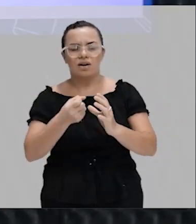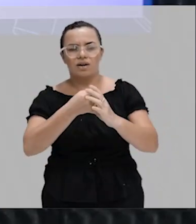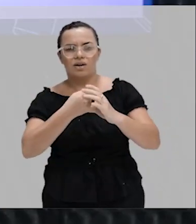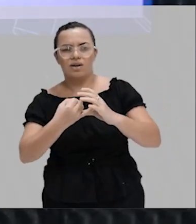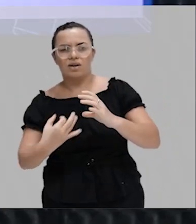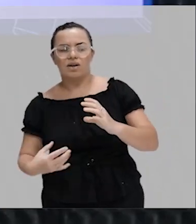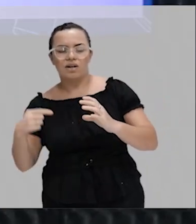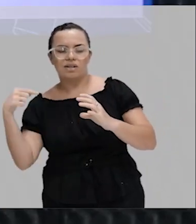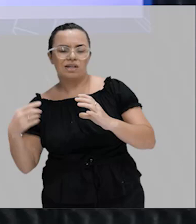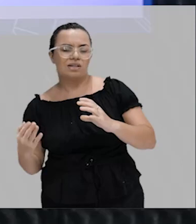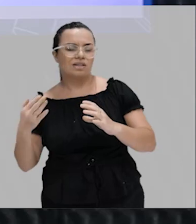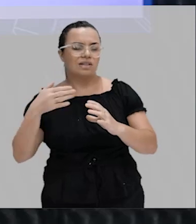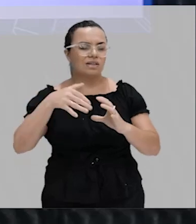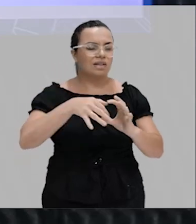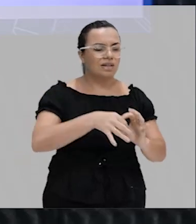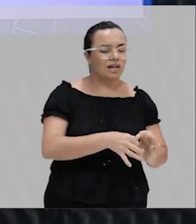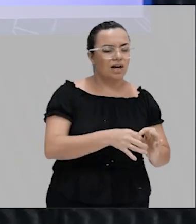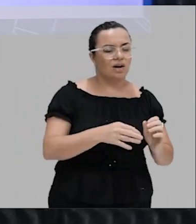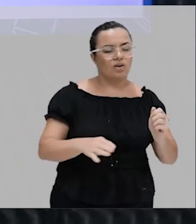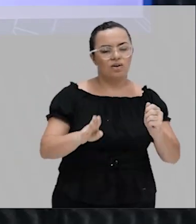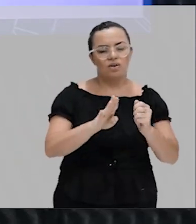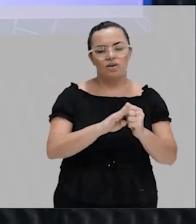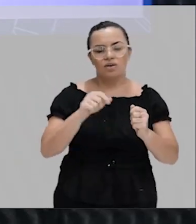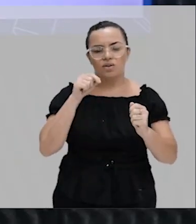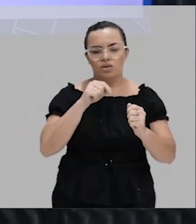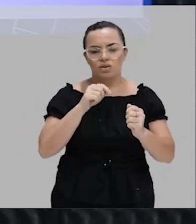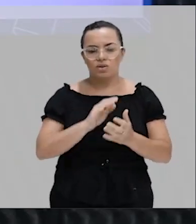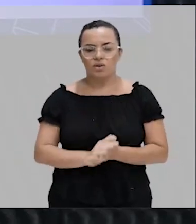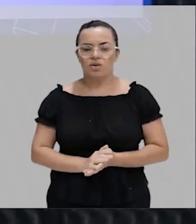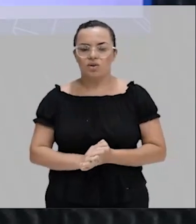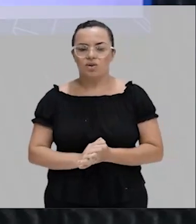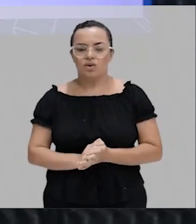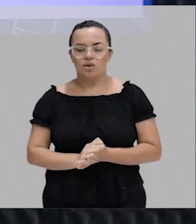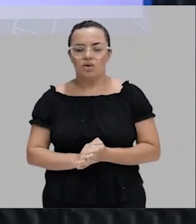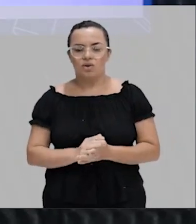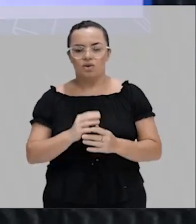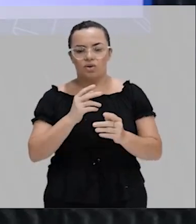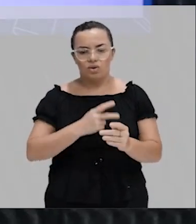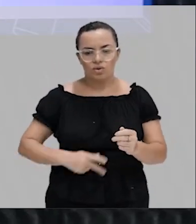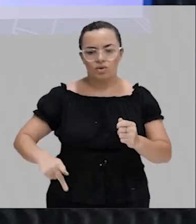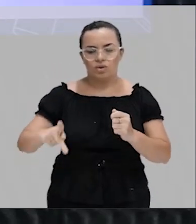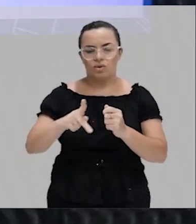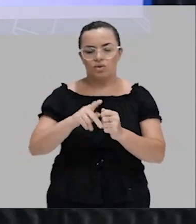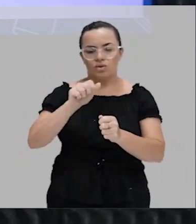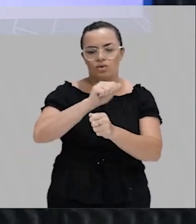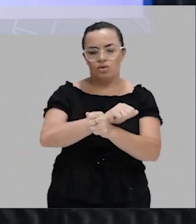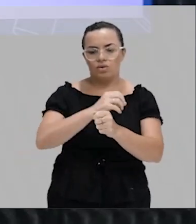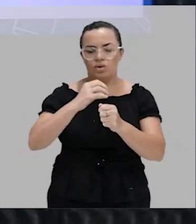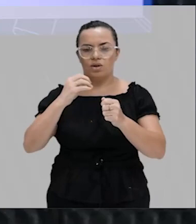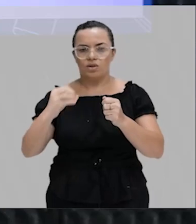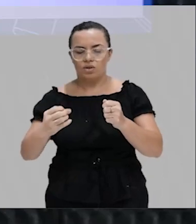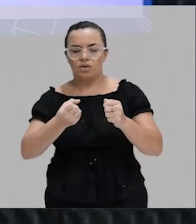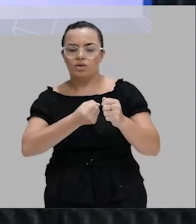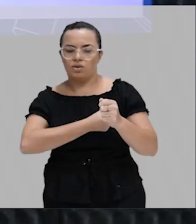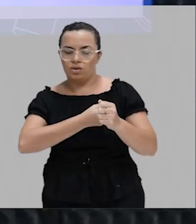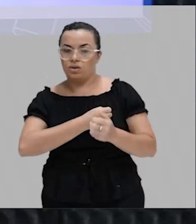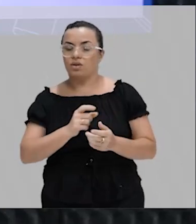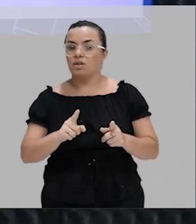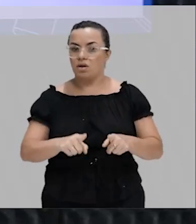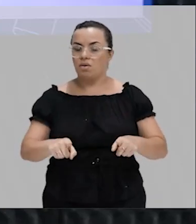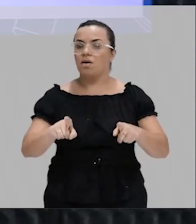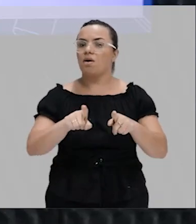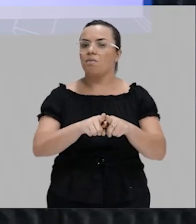substantivo? Seriam o quê? Os adjetivos, os pronomes, os artigos e os numerais. O verbo também é uma classe de